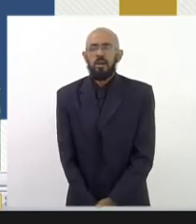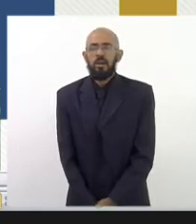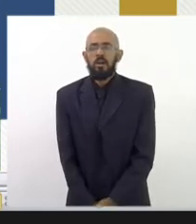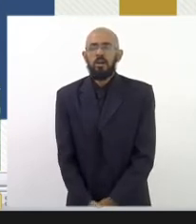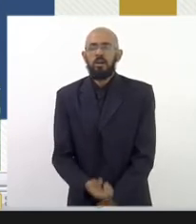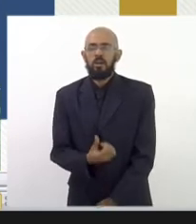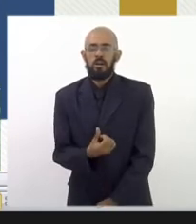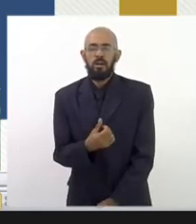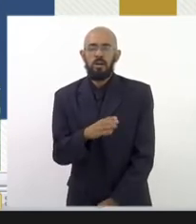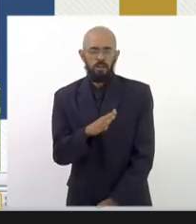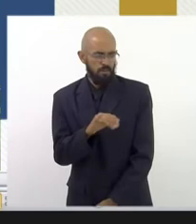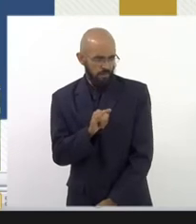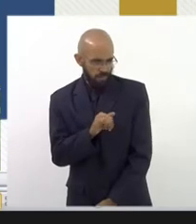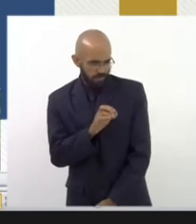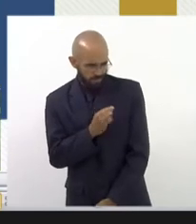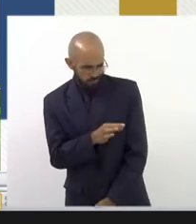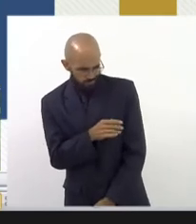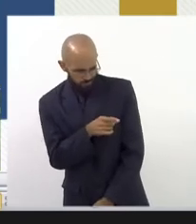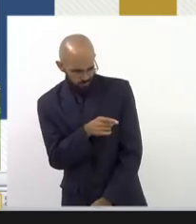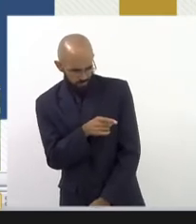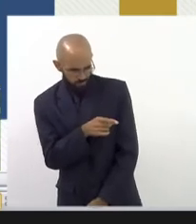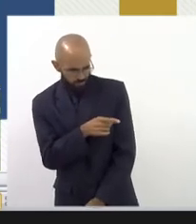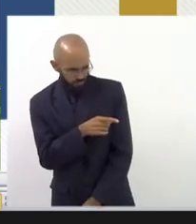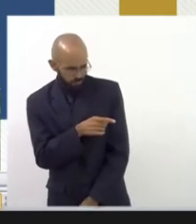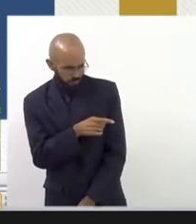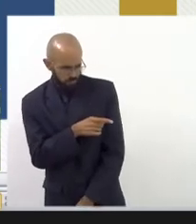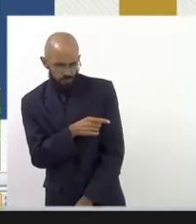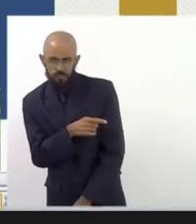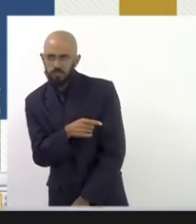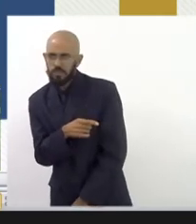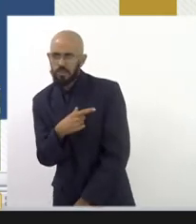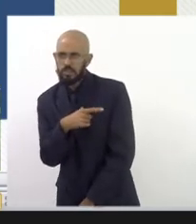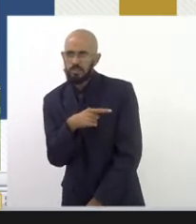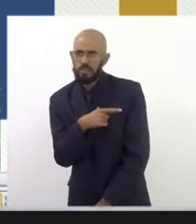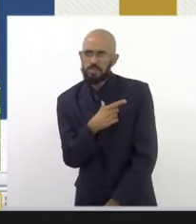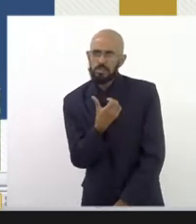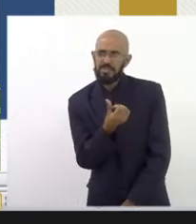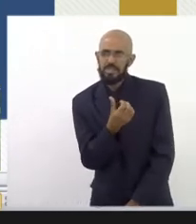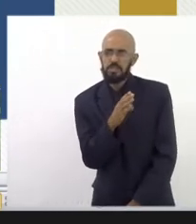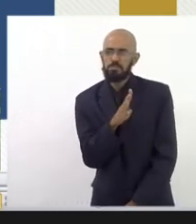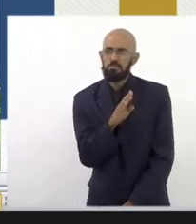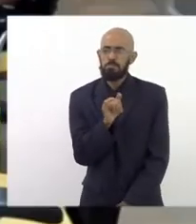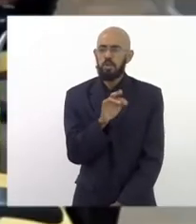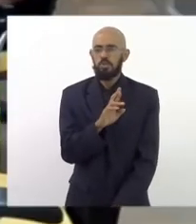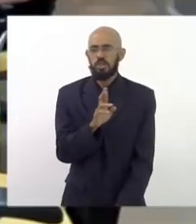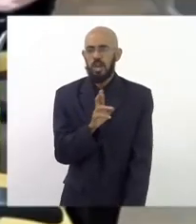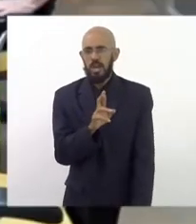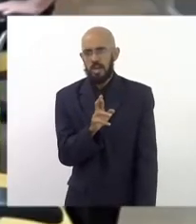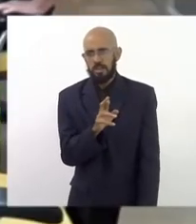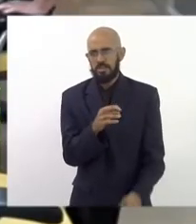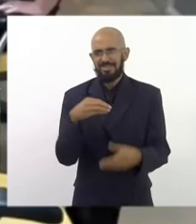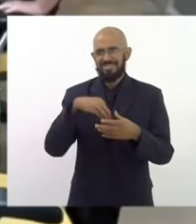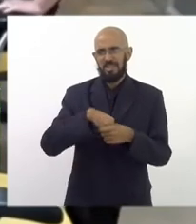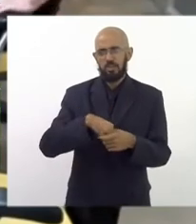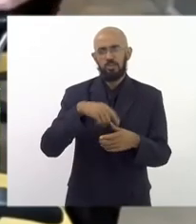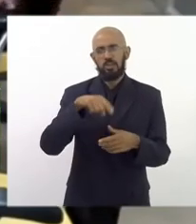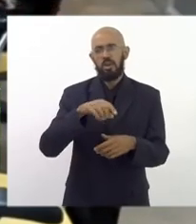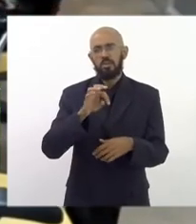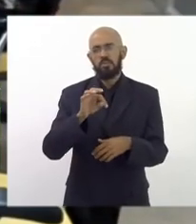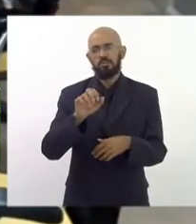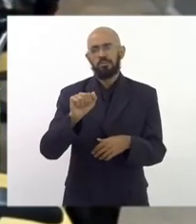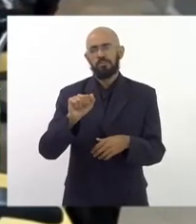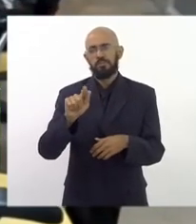Dentro de uma pasta que está saindo da saúde, eu sei que... Tem 6 bi aí dentro desses 11, que são os TAGs que nós estamos